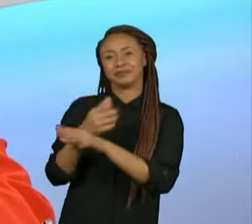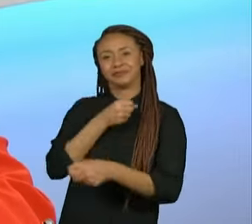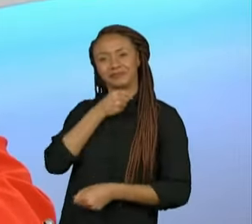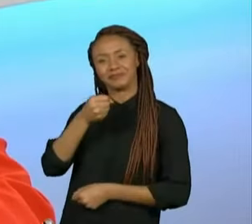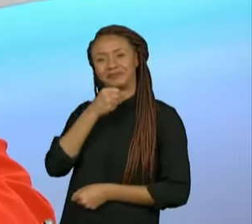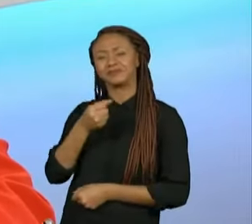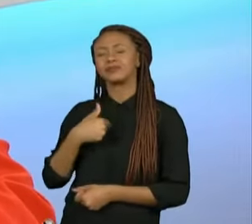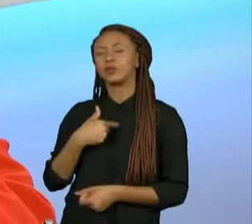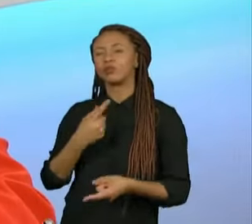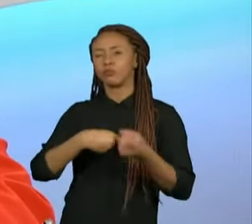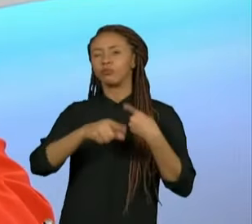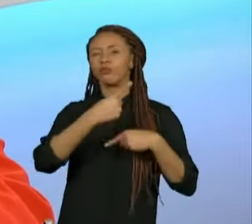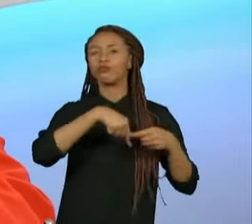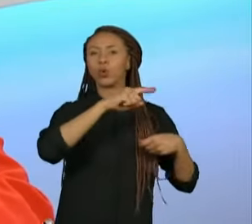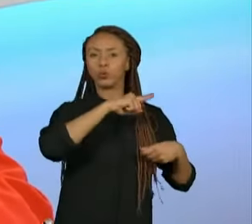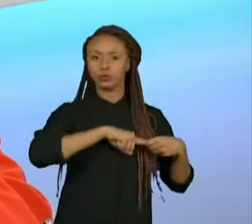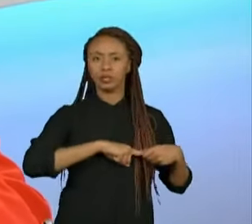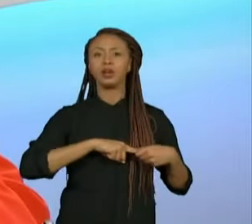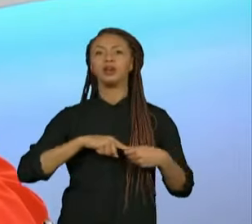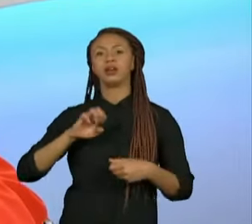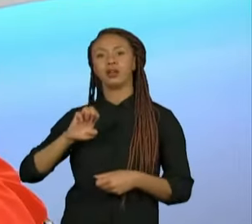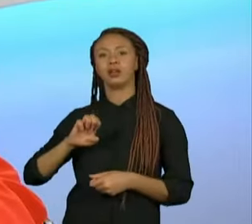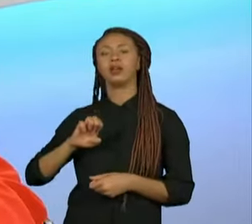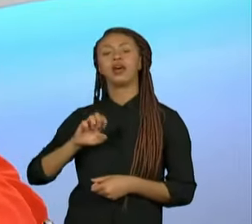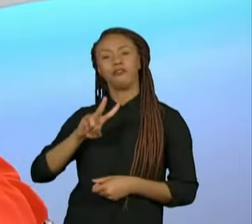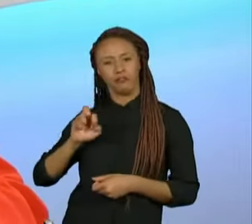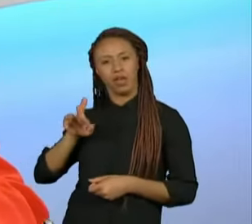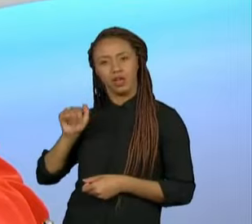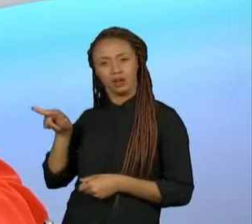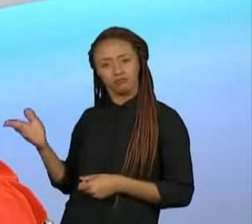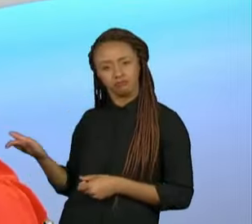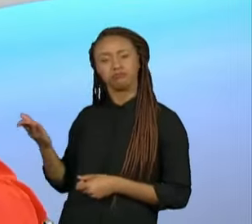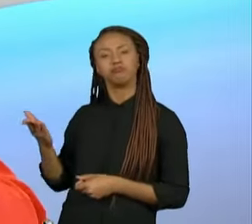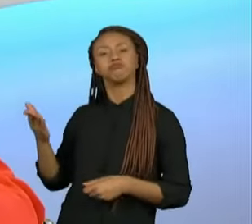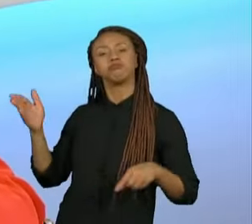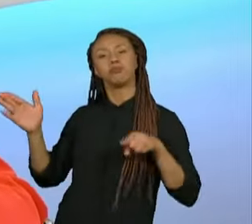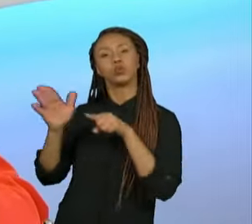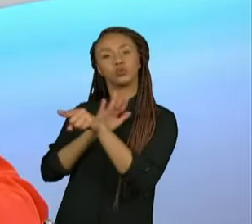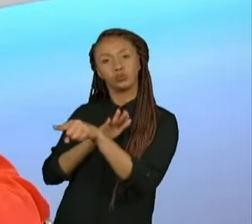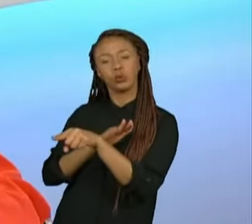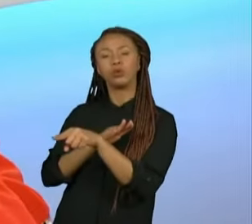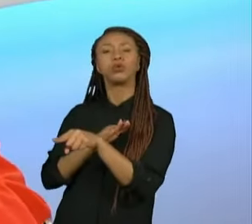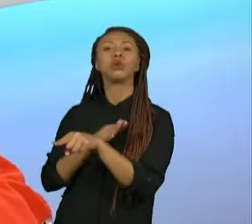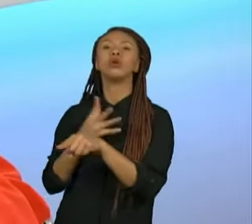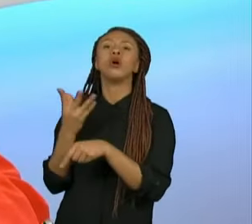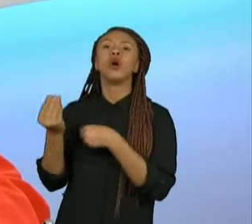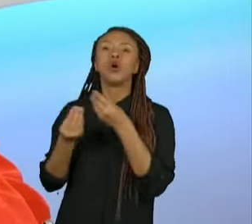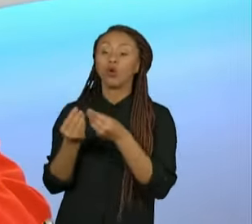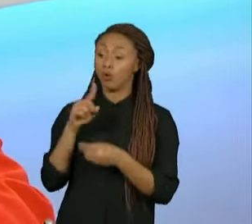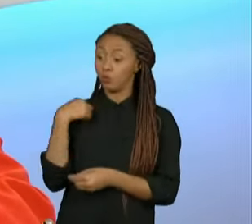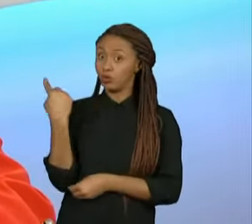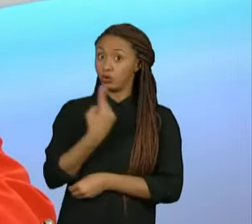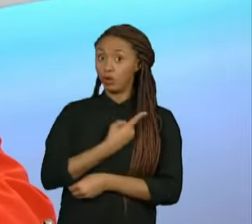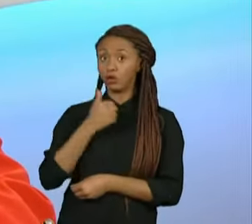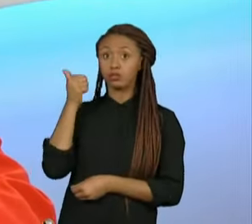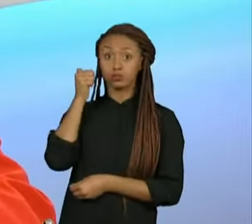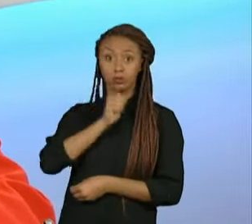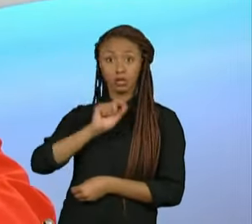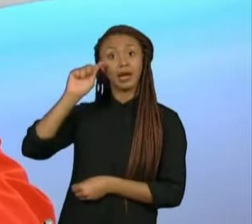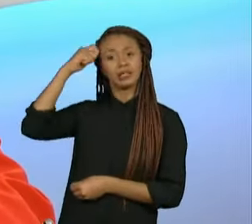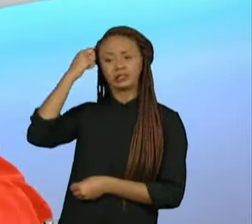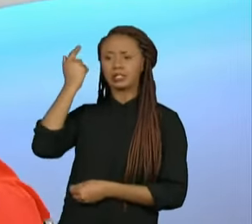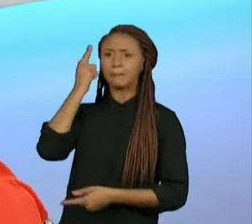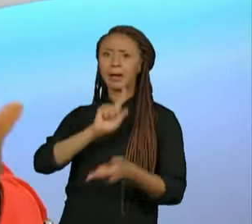Eu quero retomar um ponto da pergunta que foi feita pela Vera sobre a evolução, as conquistas nossas como mulheres